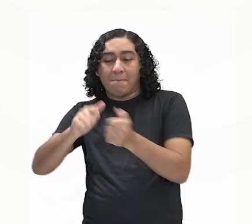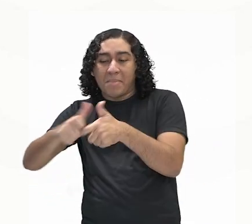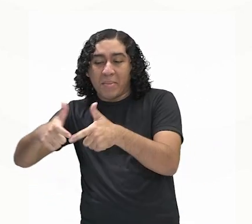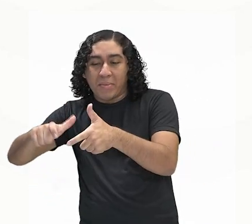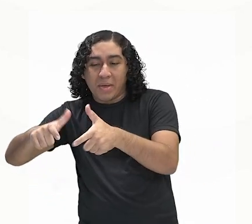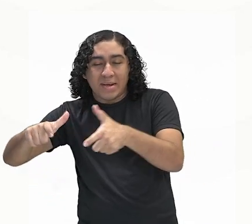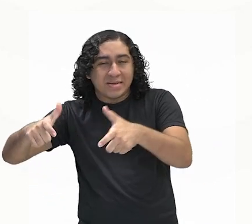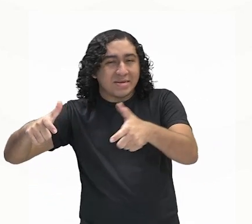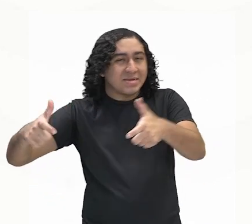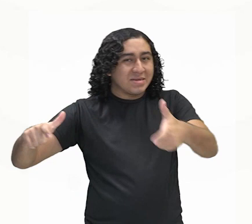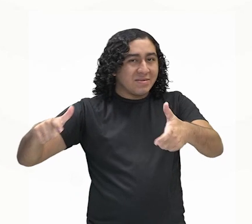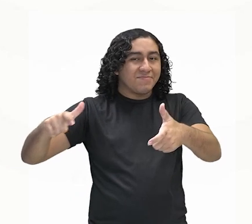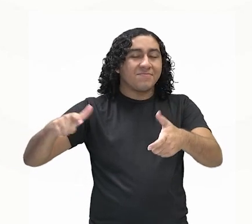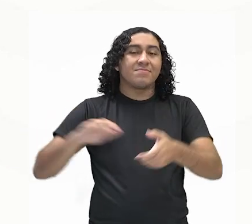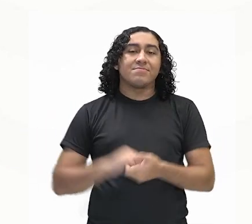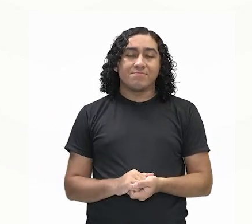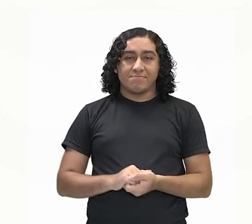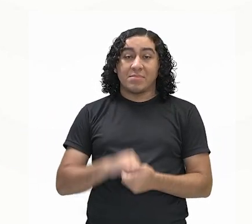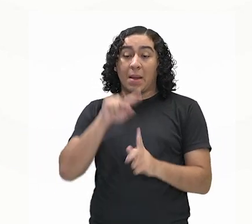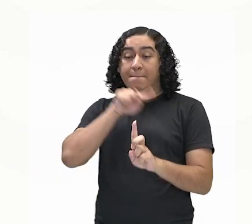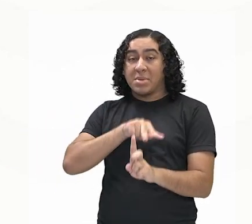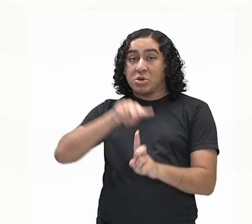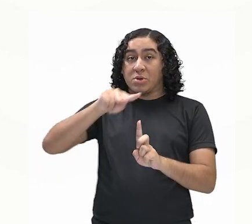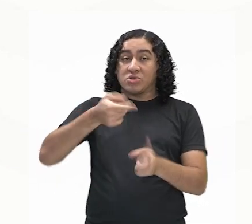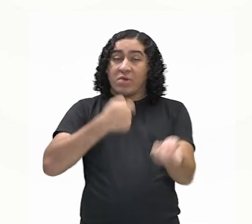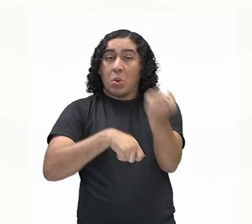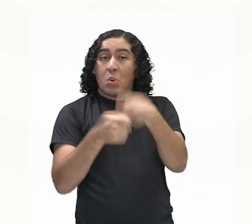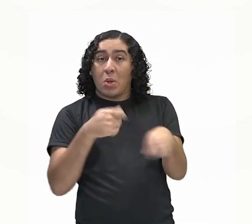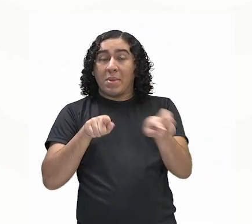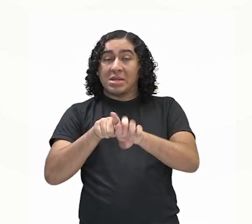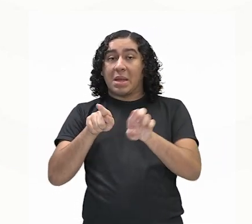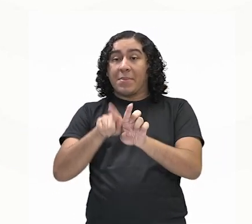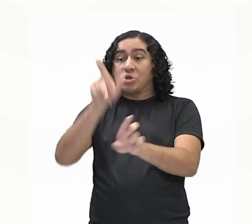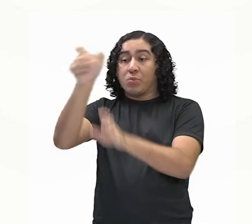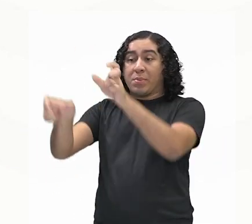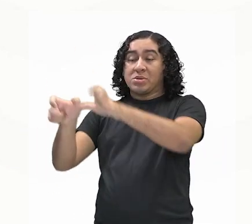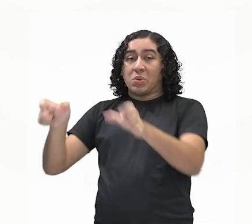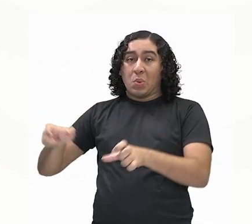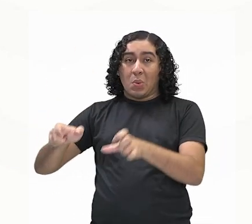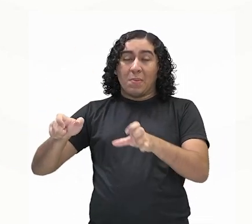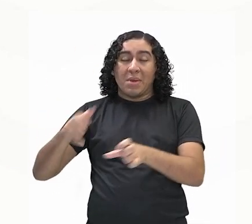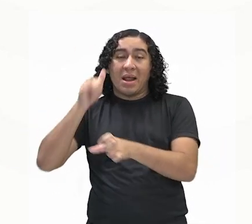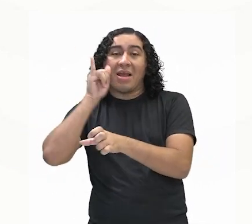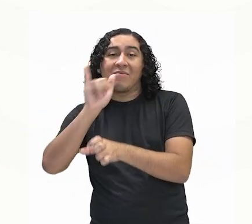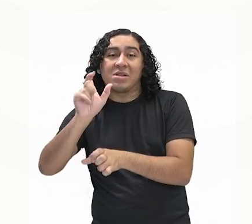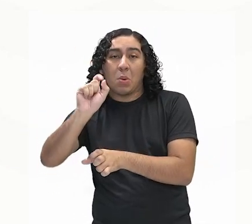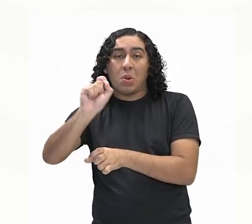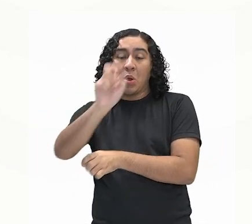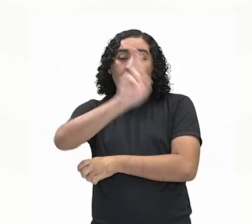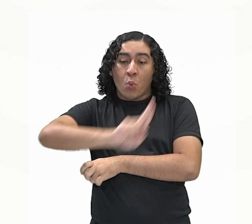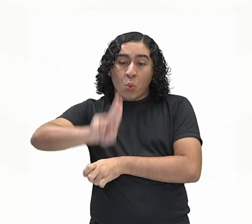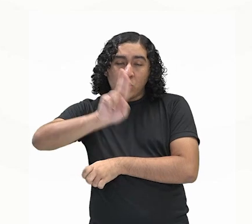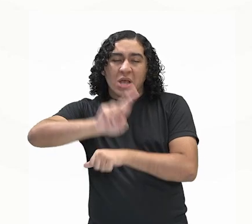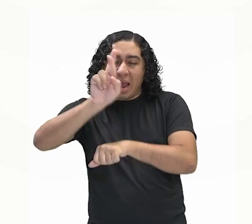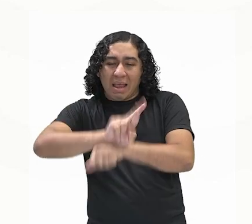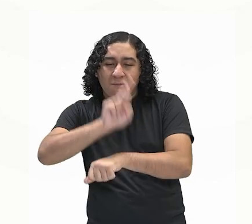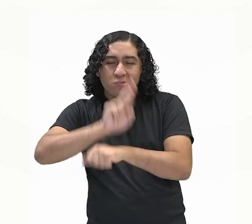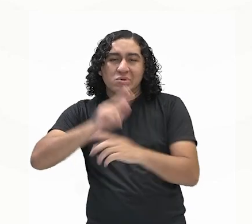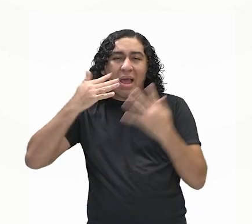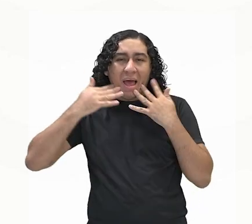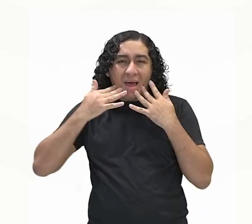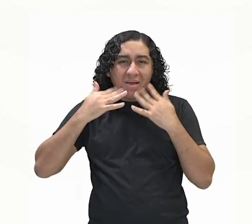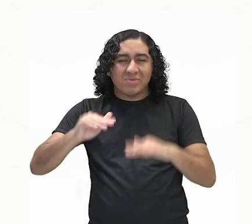e também demográfico, para a gente ter uma freada ali no que se refere ao uso dos recursos naturais, tá? Eu